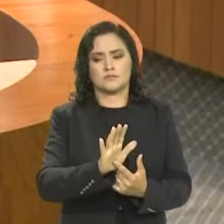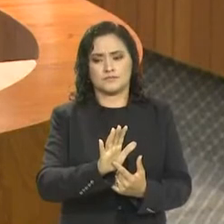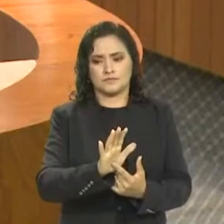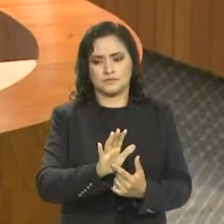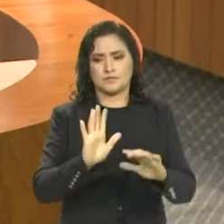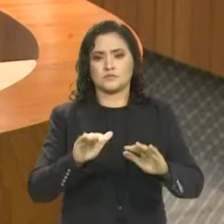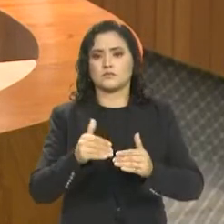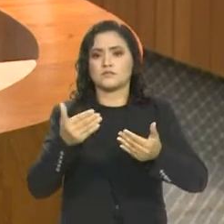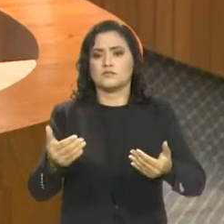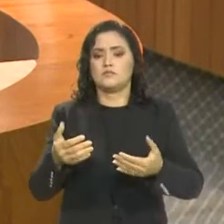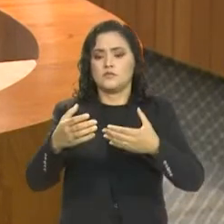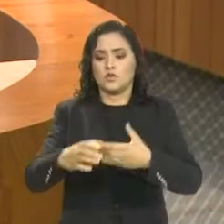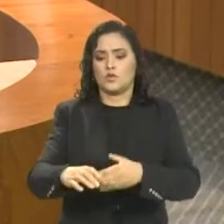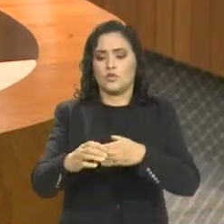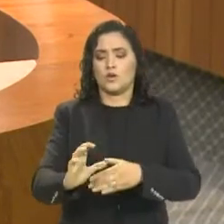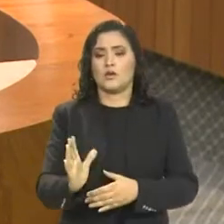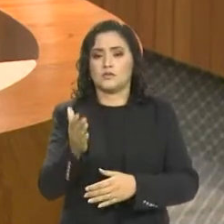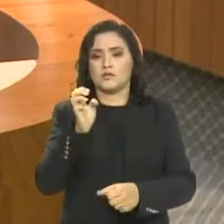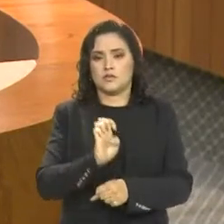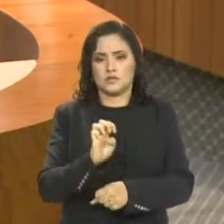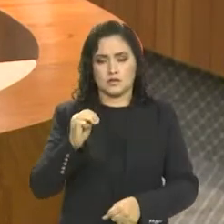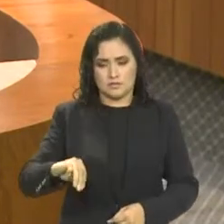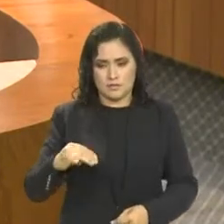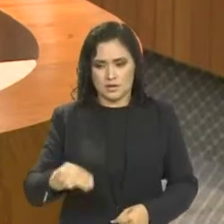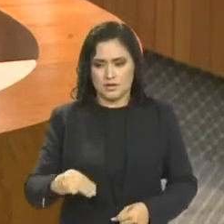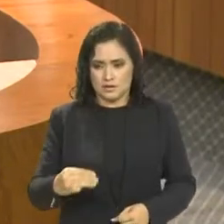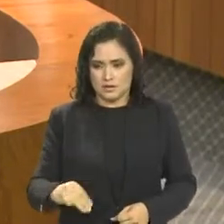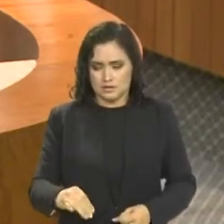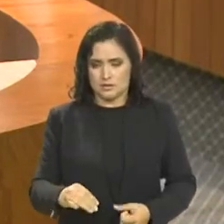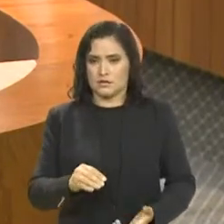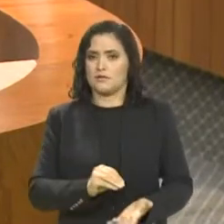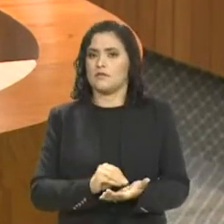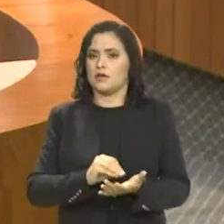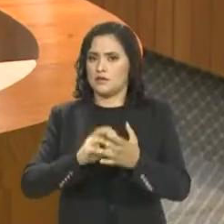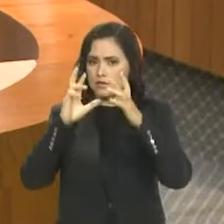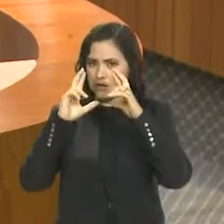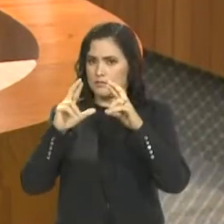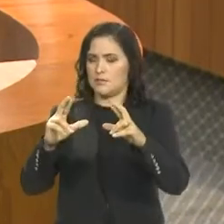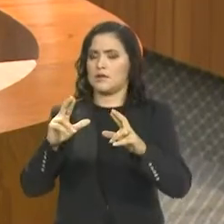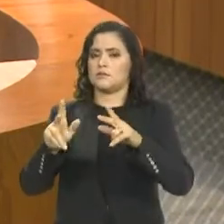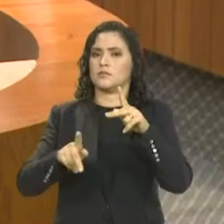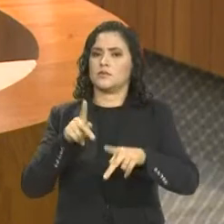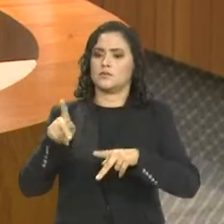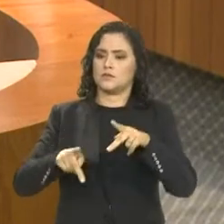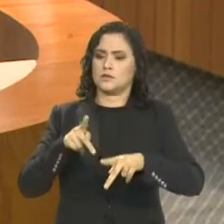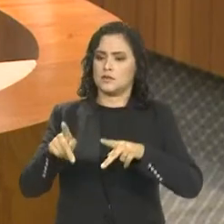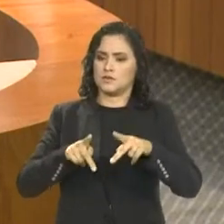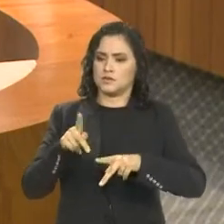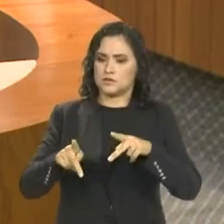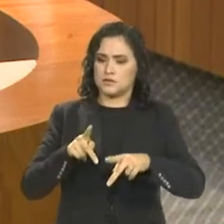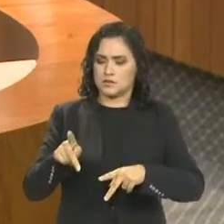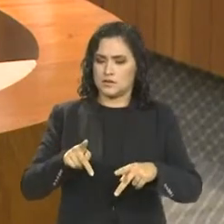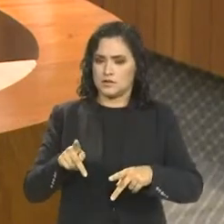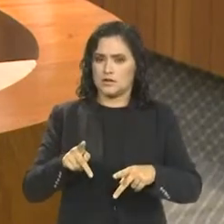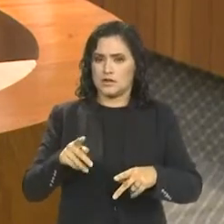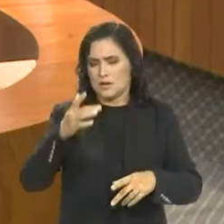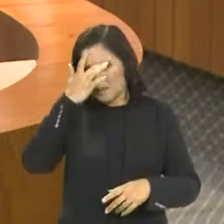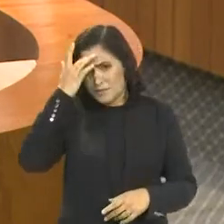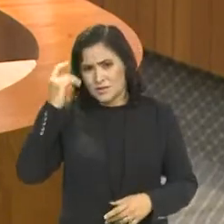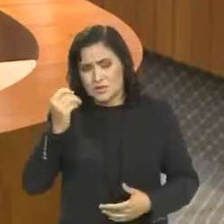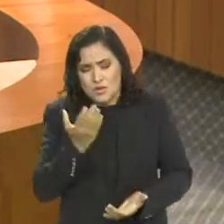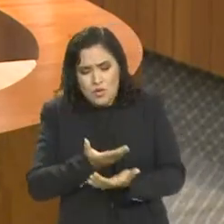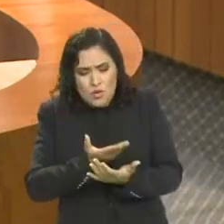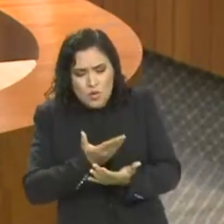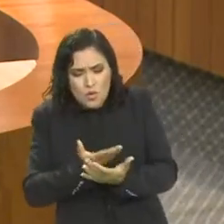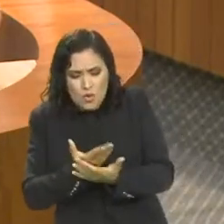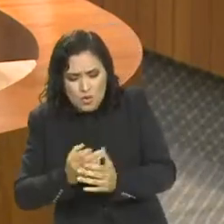concursos realizados no Estado do Maranhão. Uma total falta de respeito à população e a um público que estuda, que se